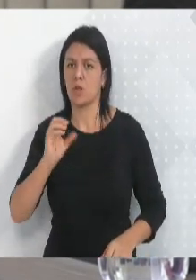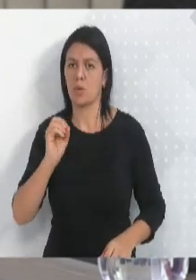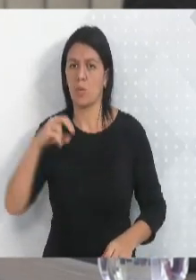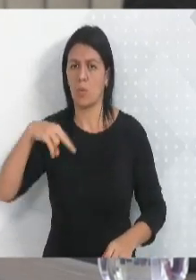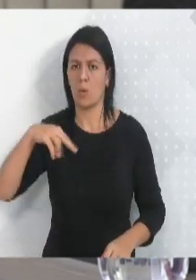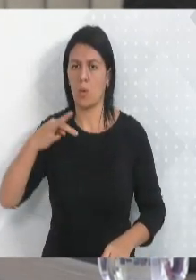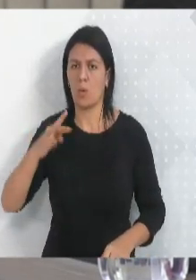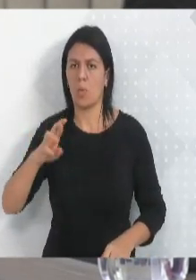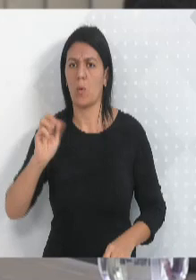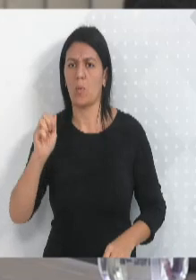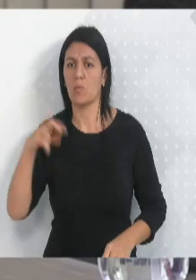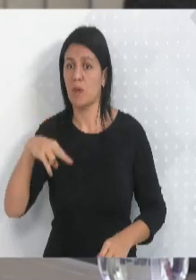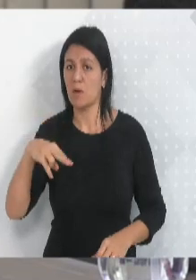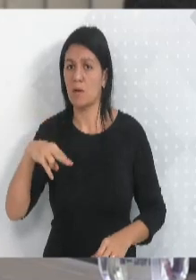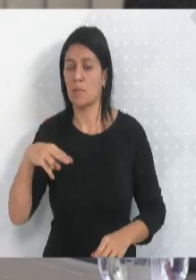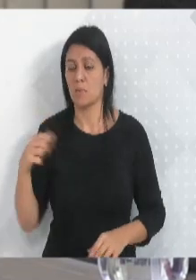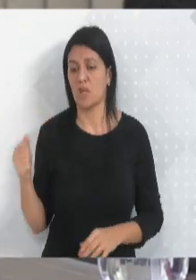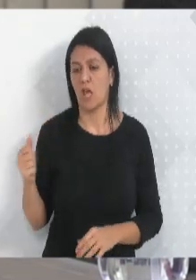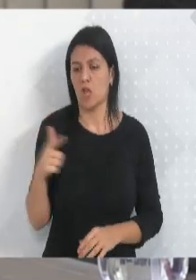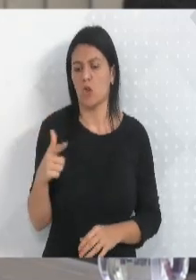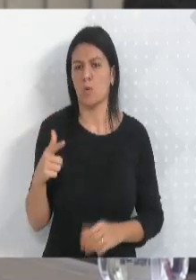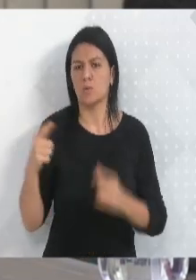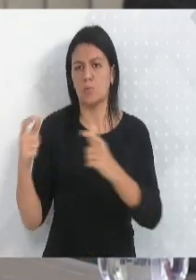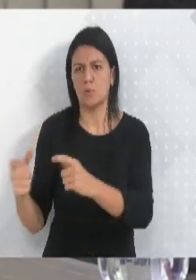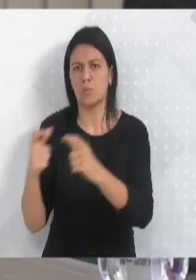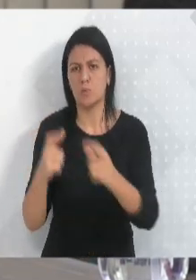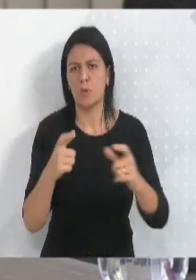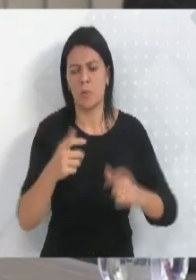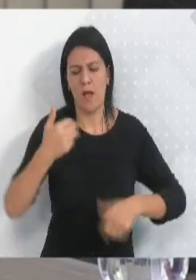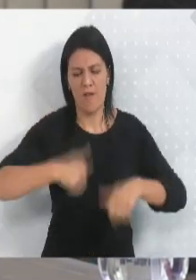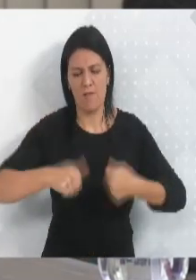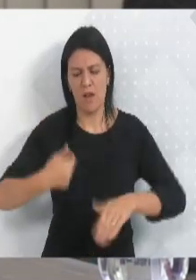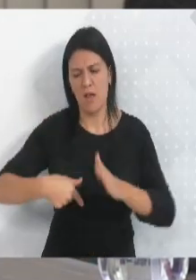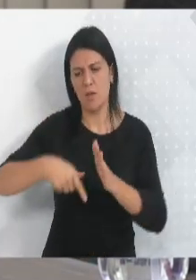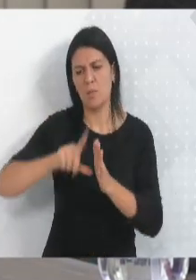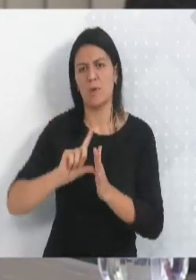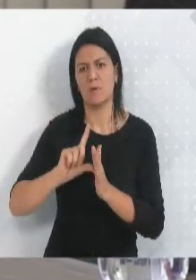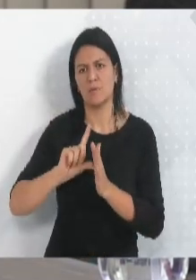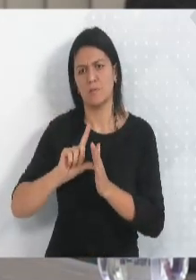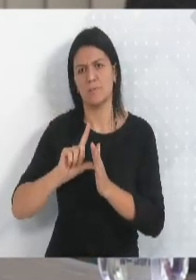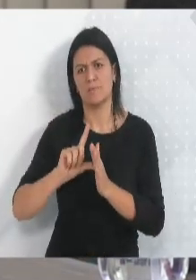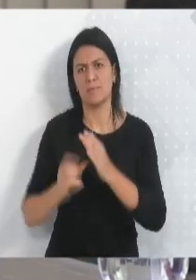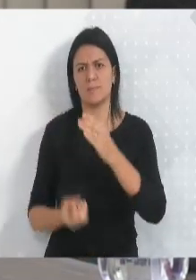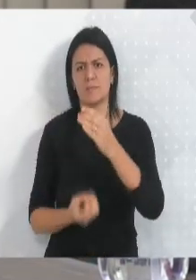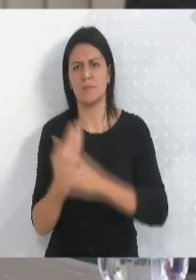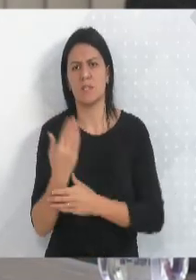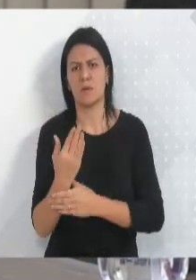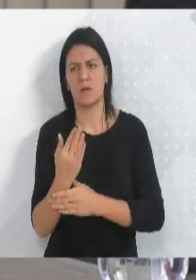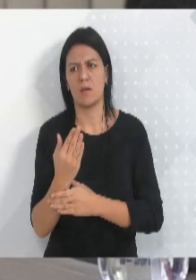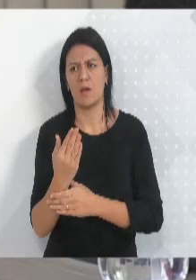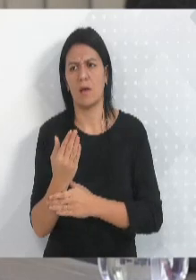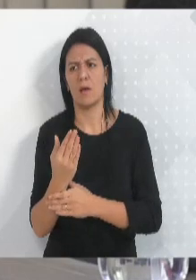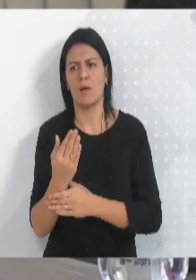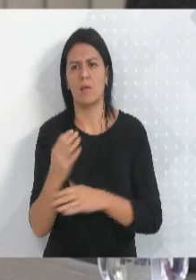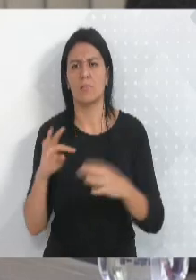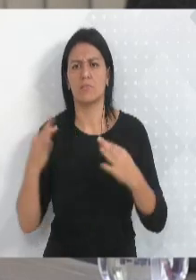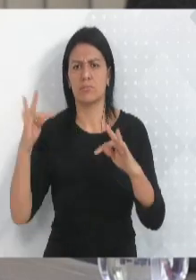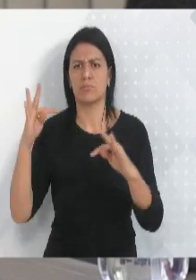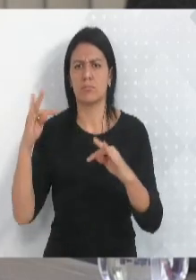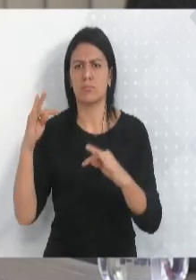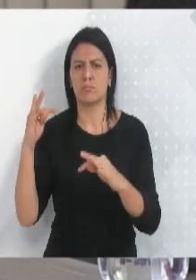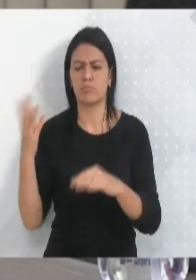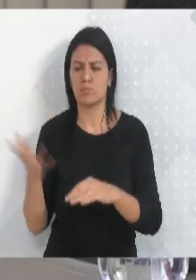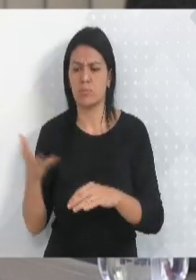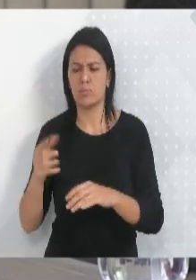Inclusive, são 12 dispositivos que são avaliados antes de implementar essa faixa eletrônica, esse controlador de